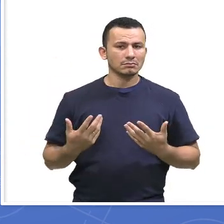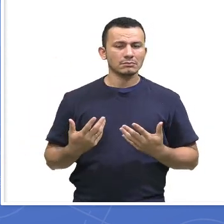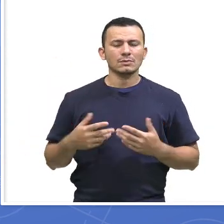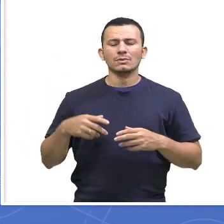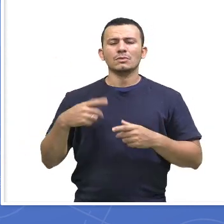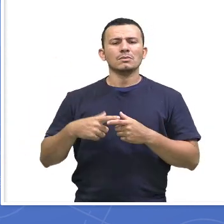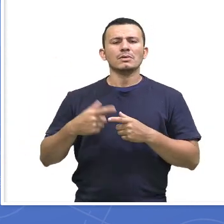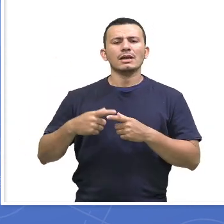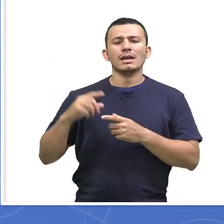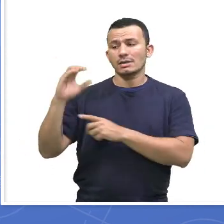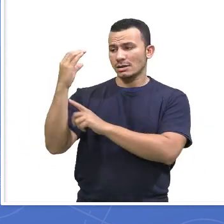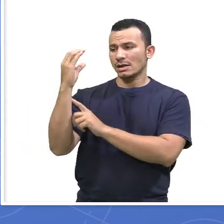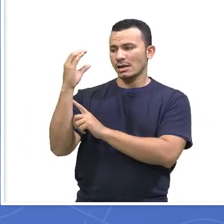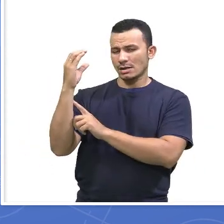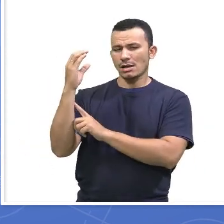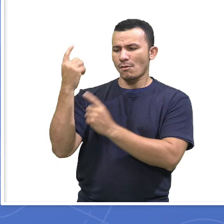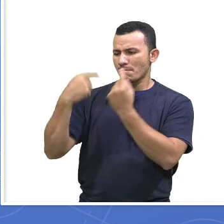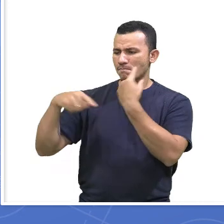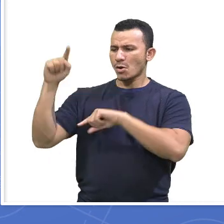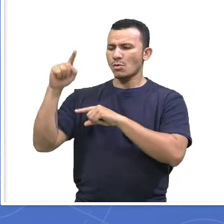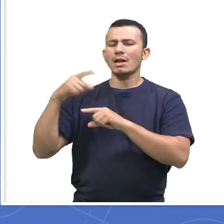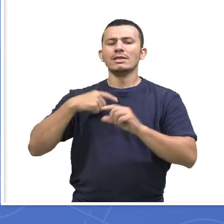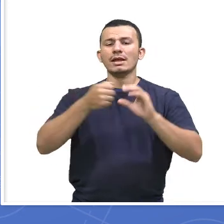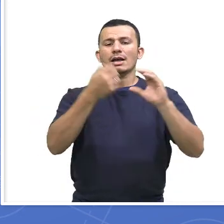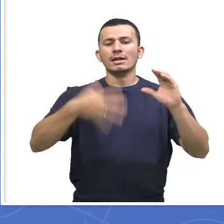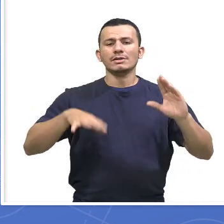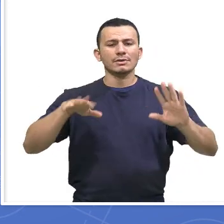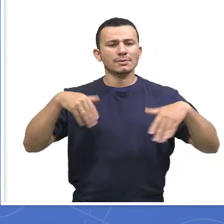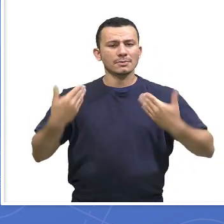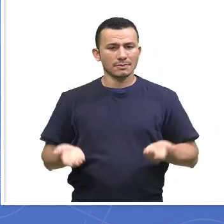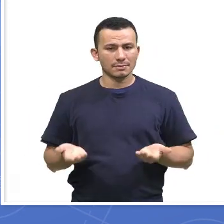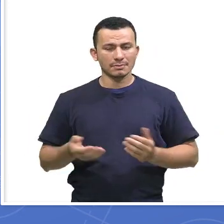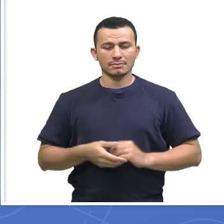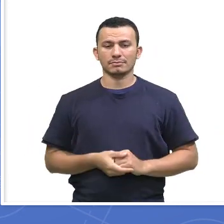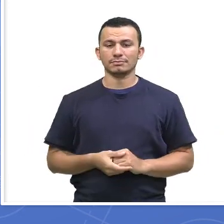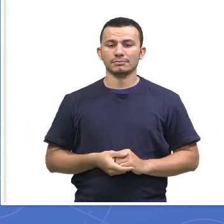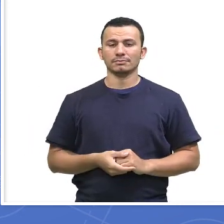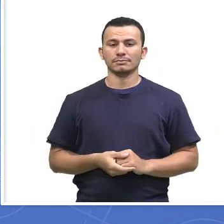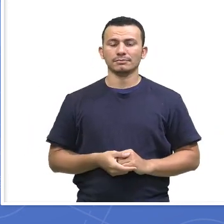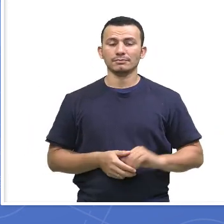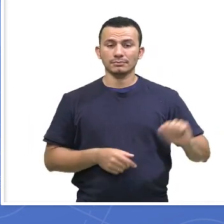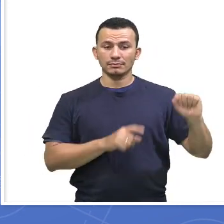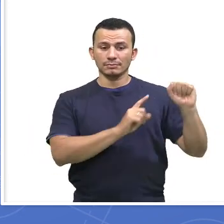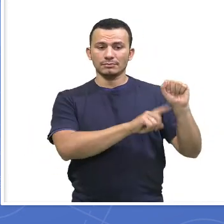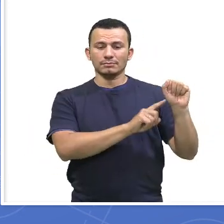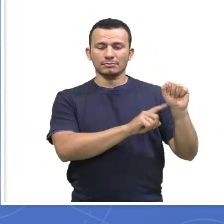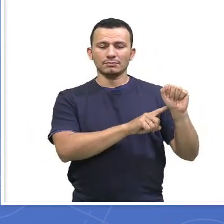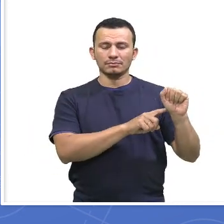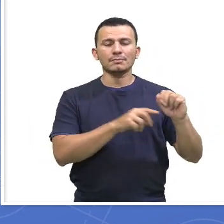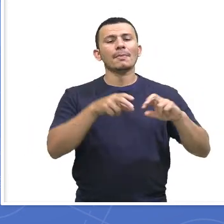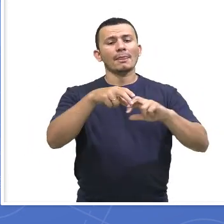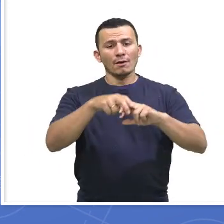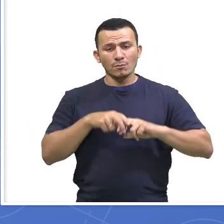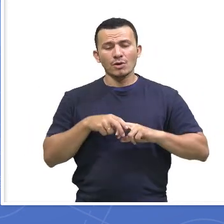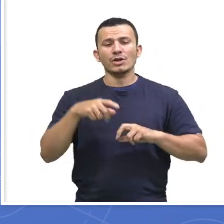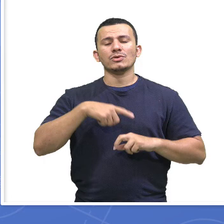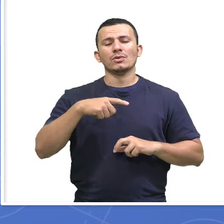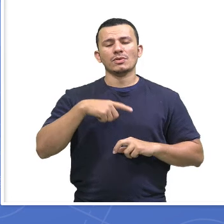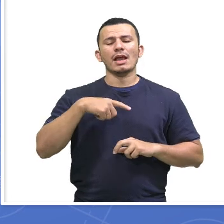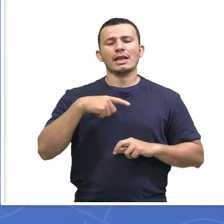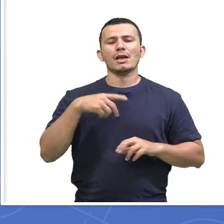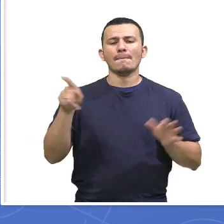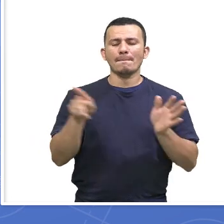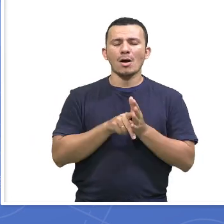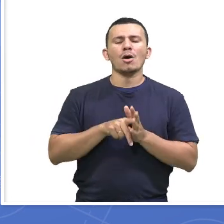século XVI e XVII se caracterizou? Letra A. Por acentuar o espírito crítico